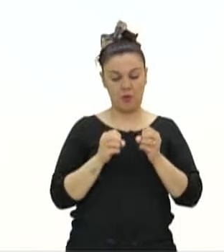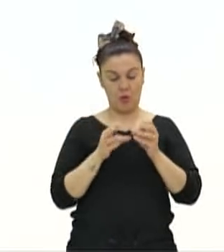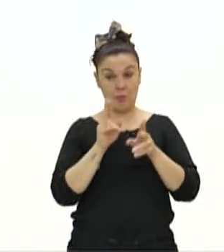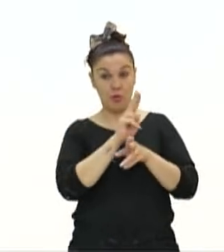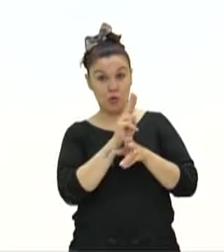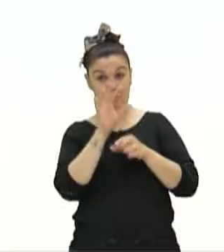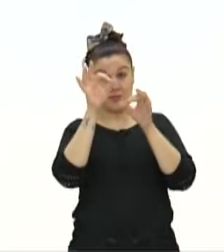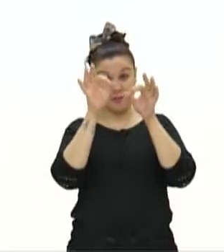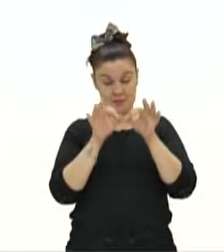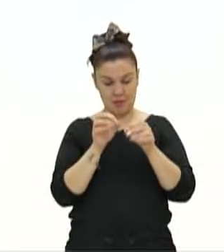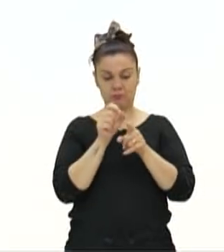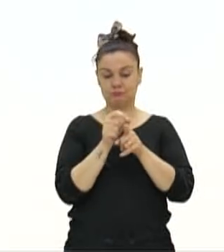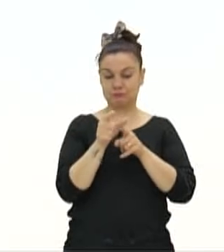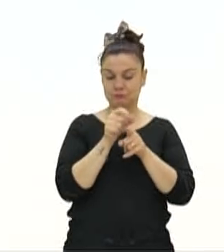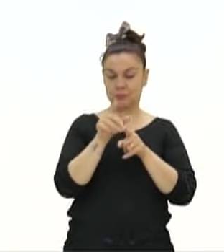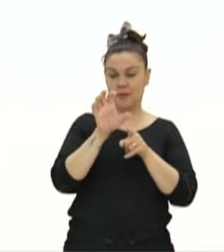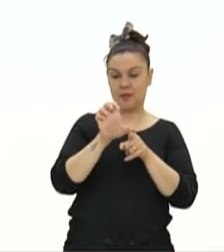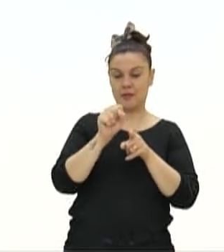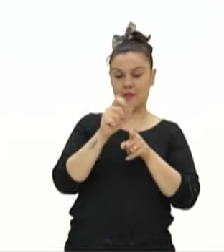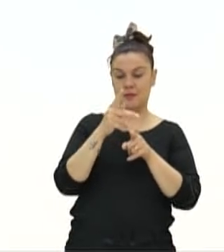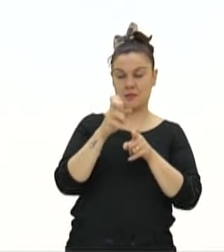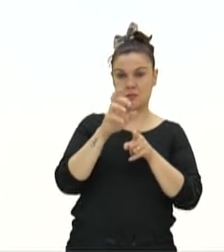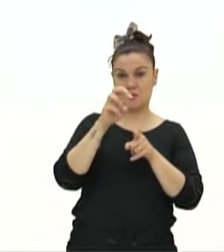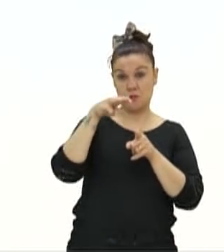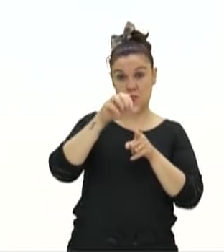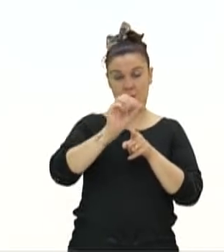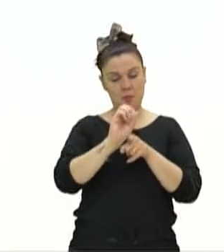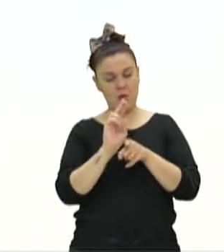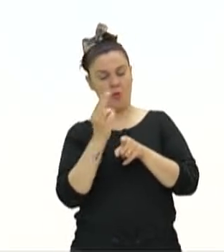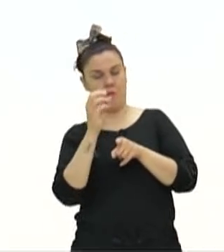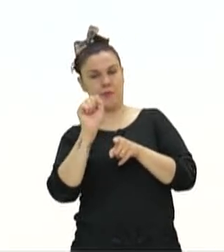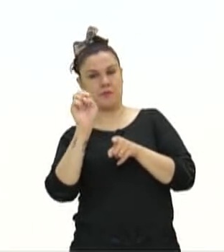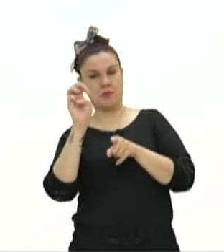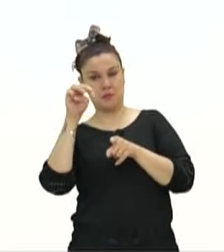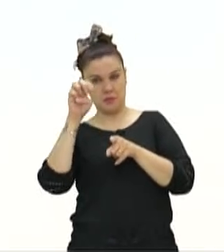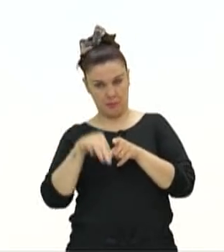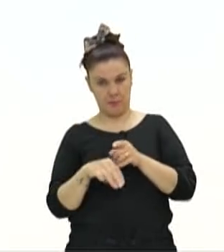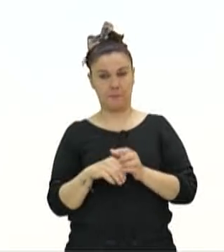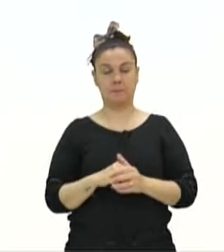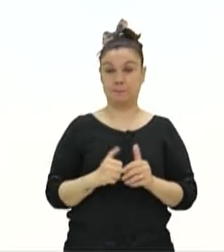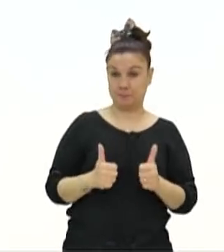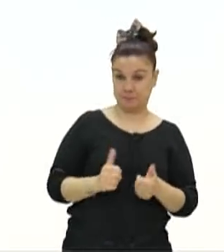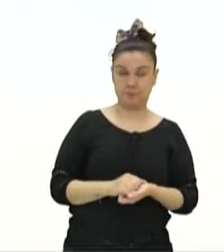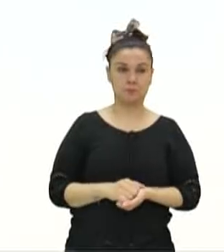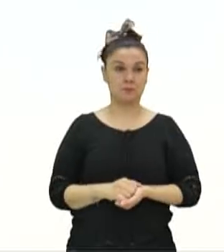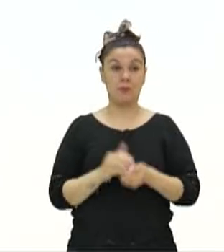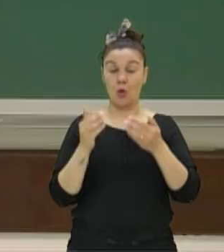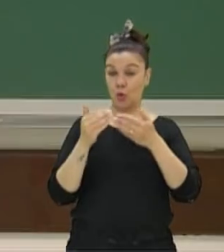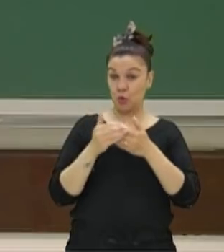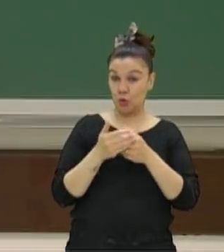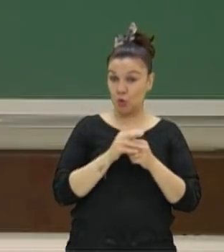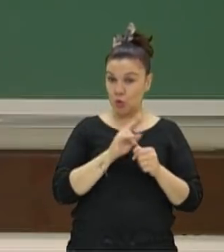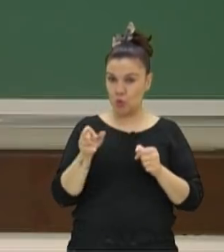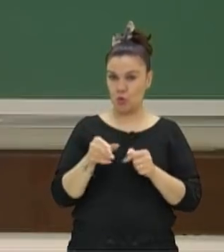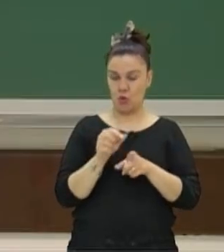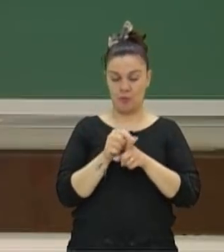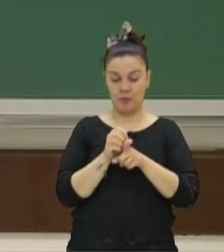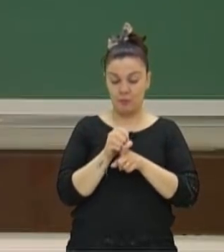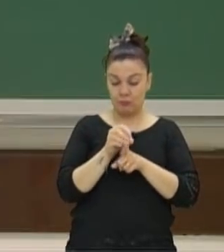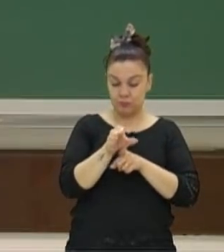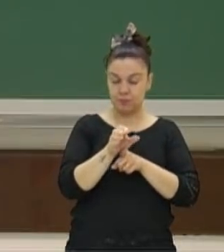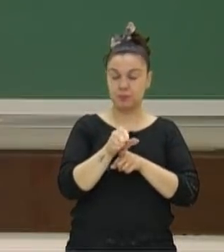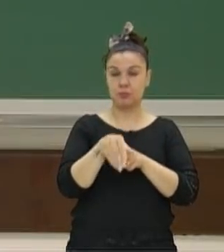mas o nome correto ou é esperma ou é sêmen, né? Que é essa mistura aí. O nome do processo em que o homem expulsa,